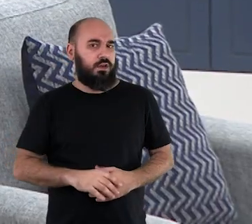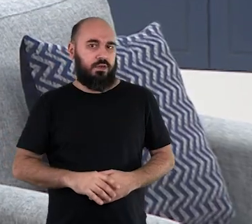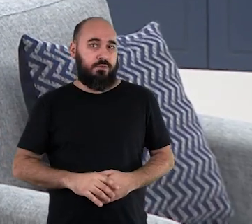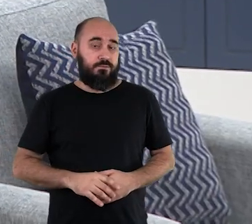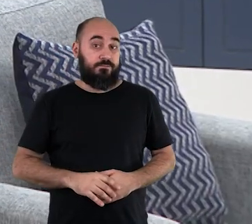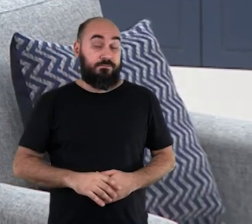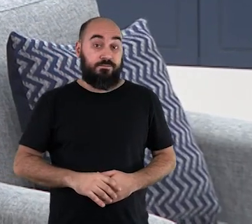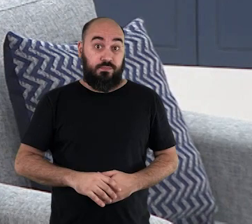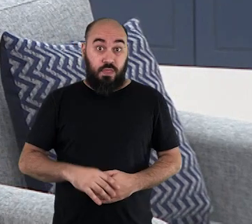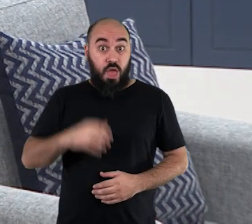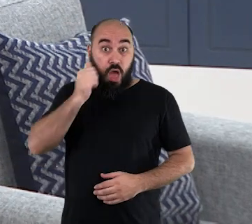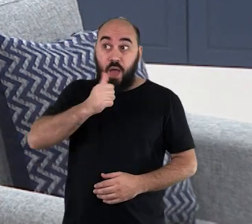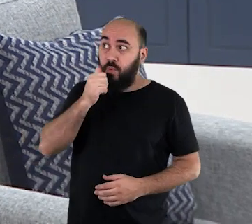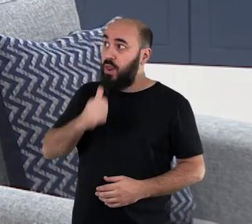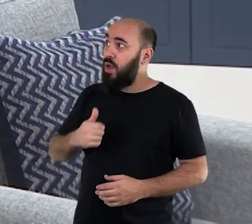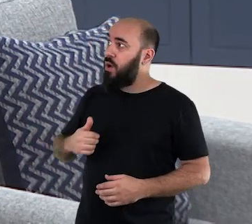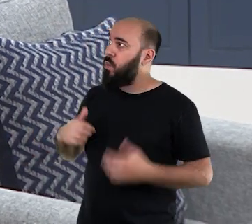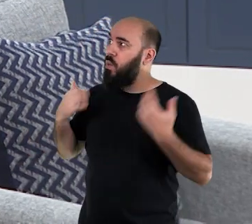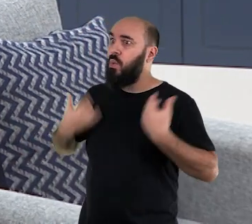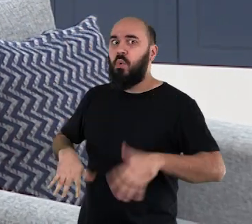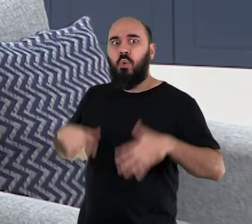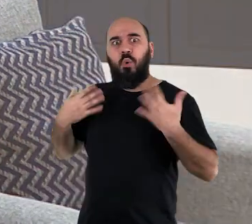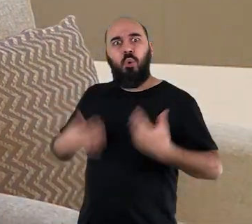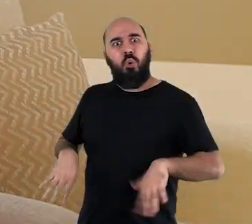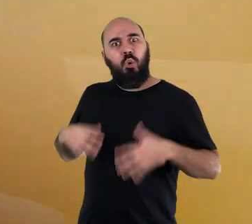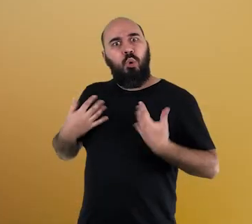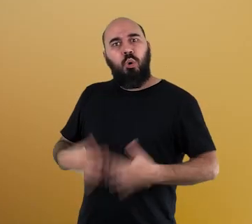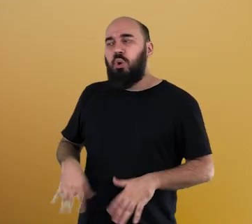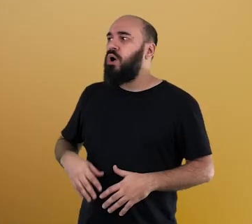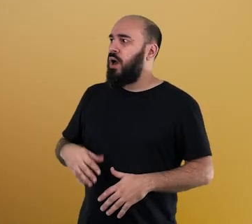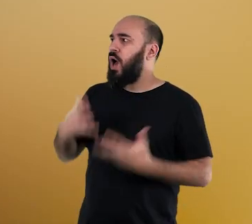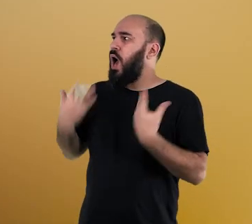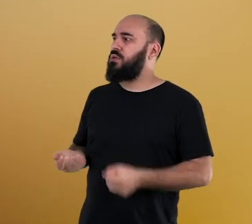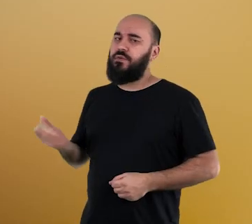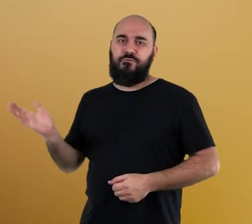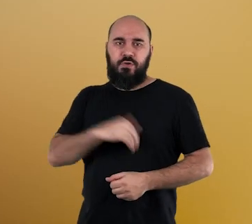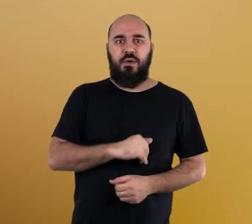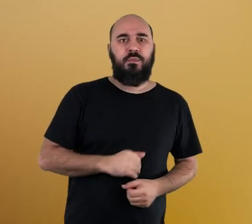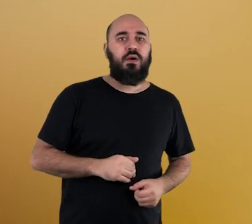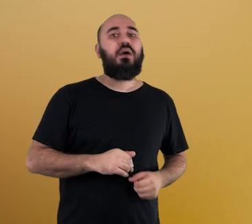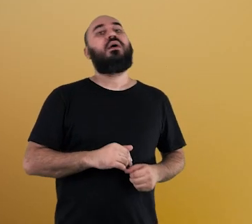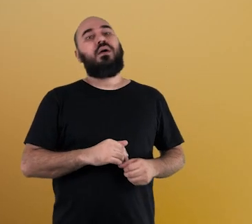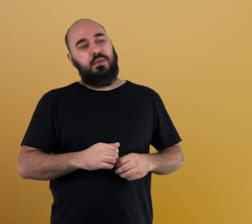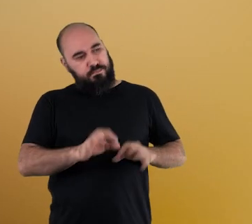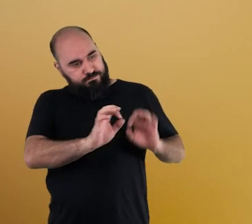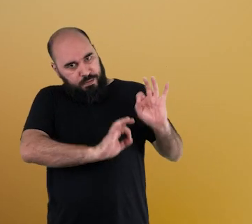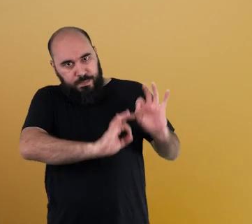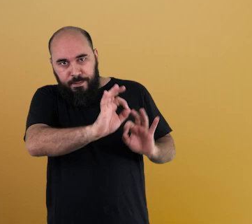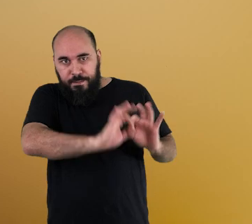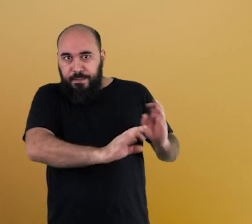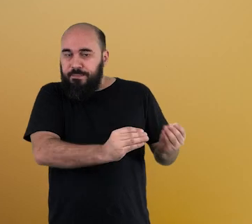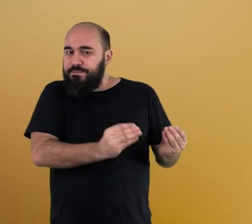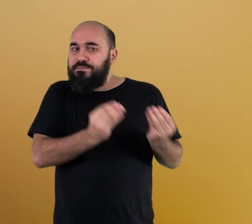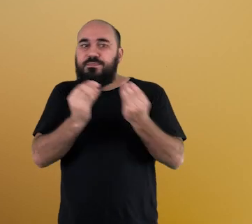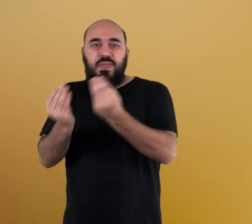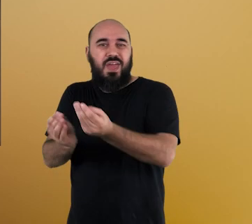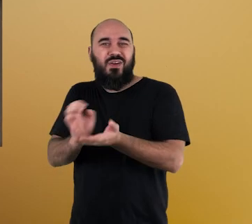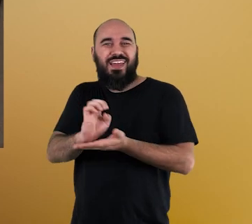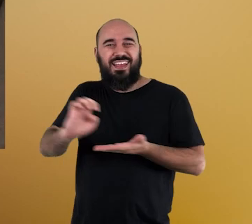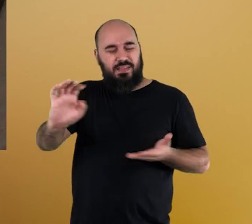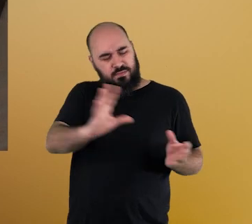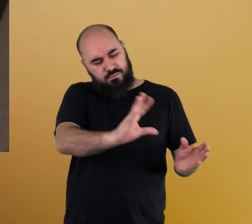E a mulher acreditou na palavra do homem de Deus. E ela preparou o alimento e trouxe primeiramente para Elias. E de